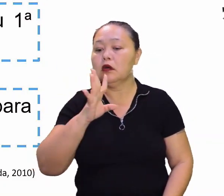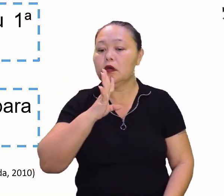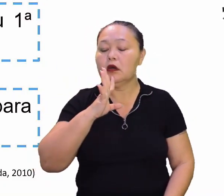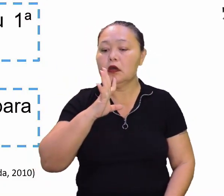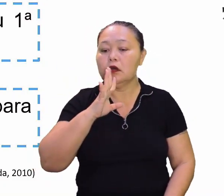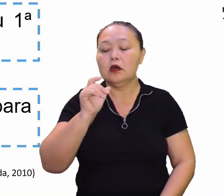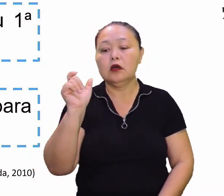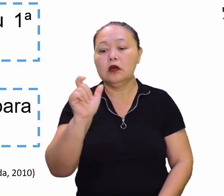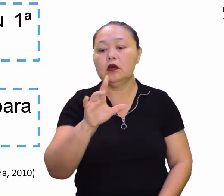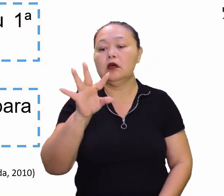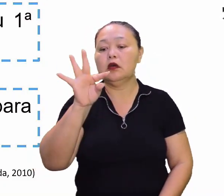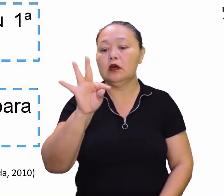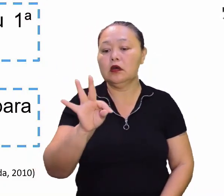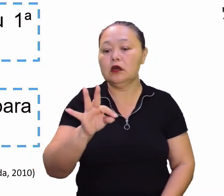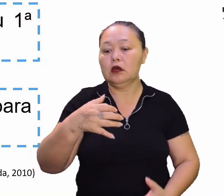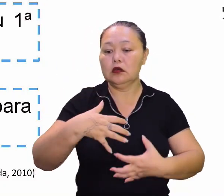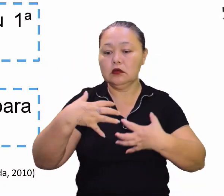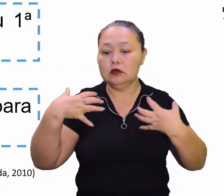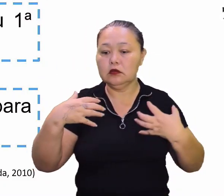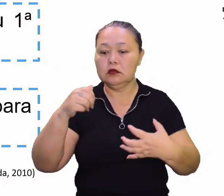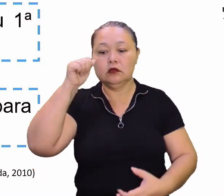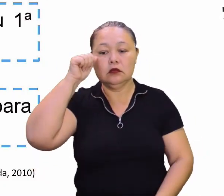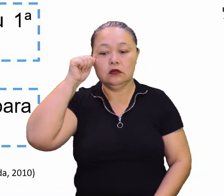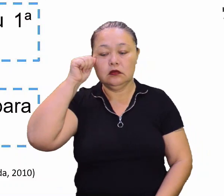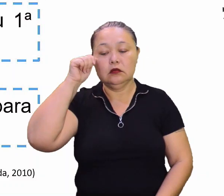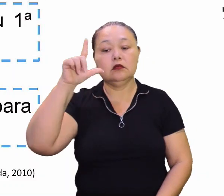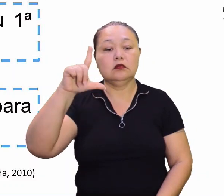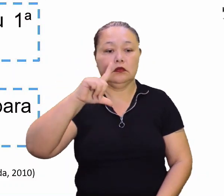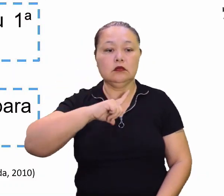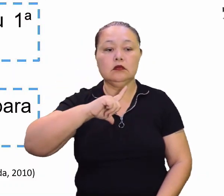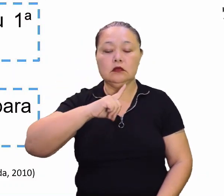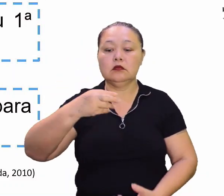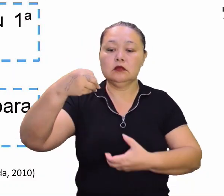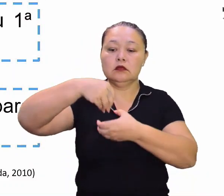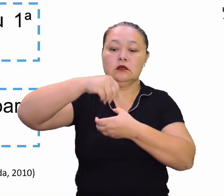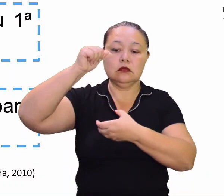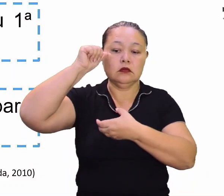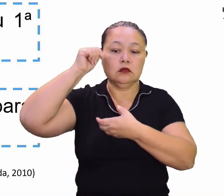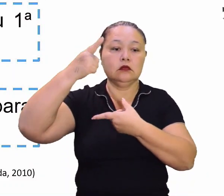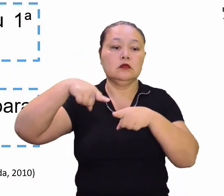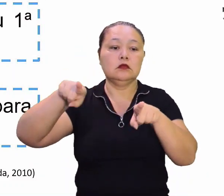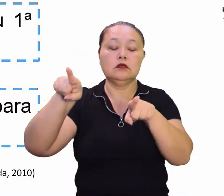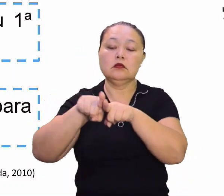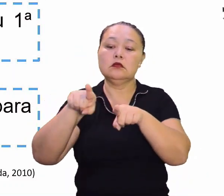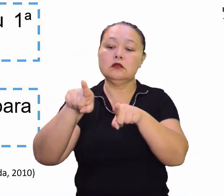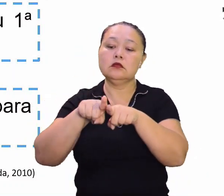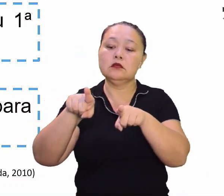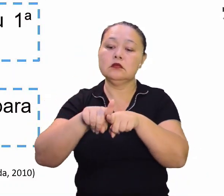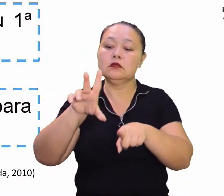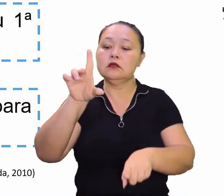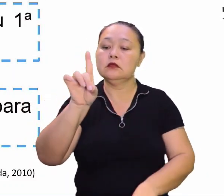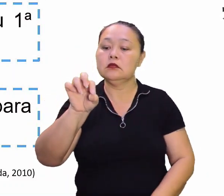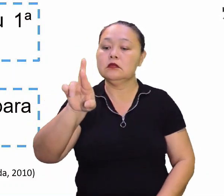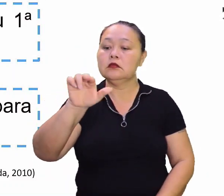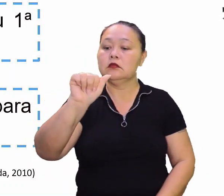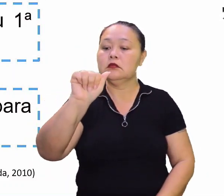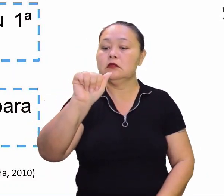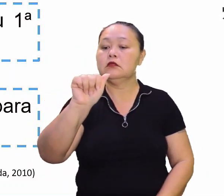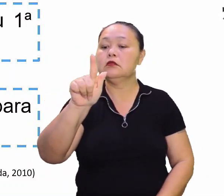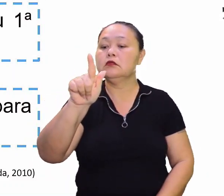encontrar mais como tigres asiáticos, mas lá dentro da Ásia a galera também chama como dragões asiáticos, justamente por conta